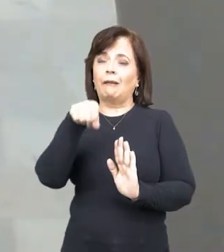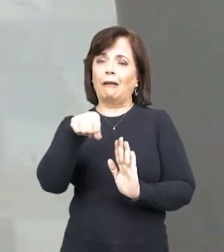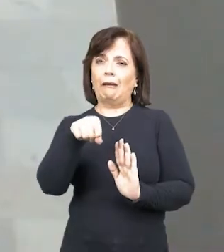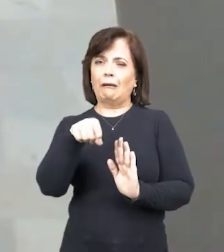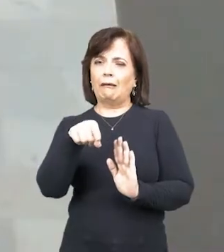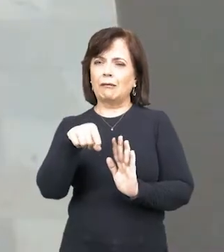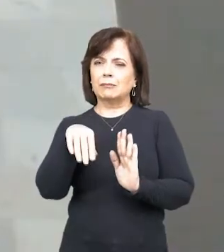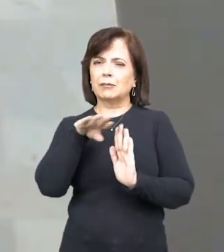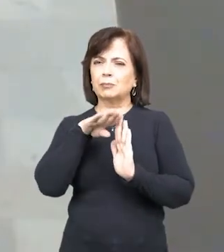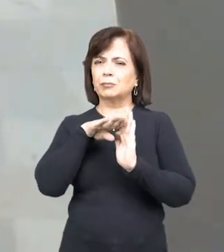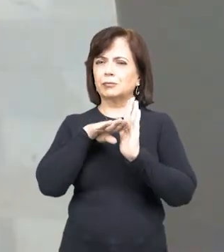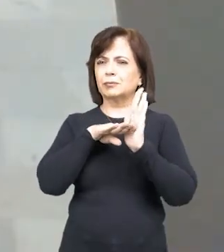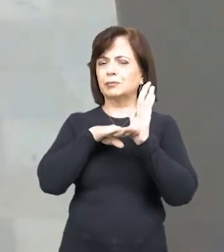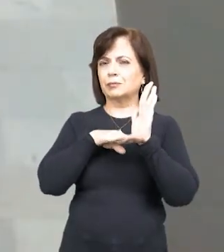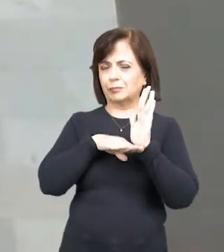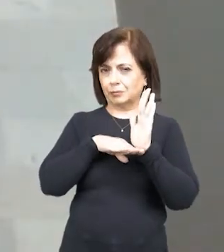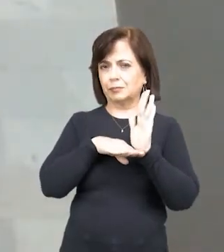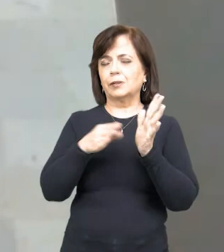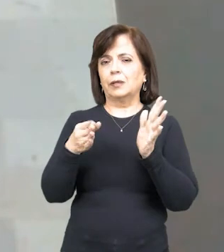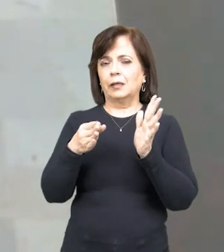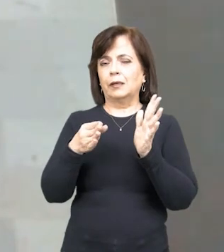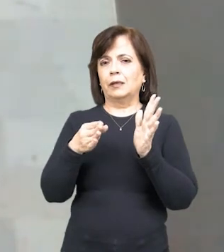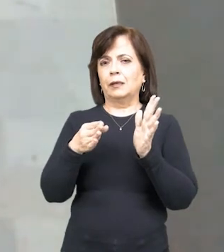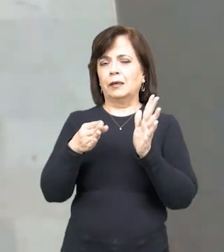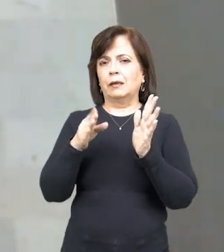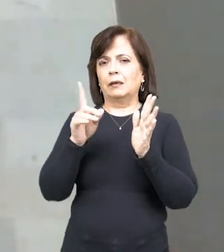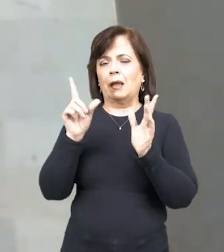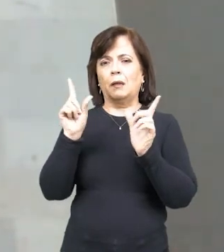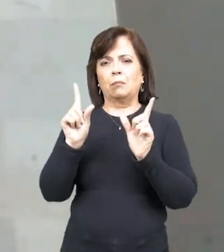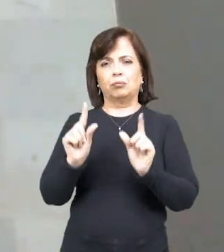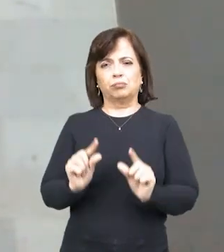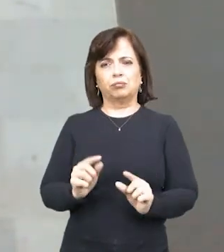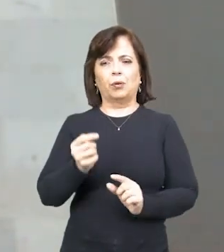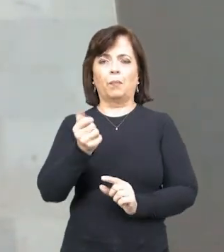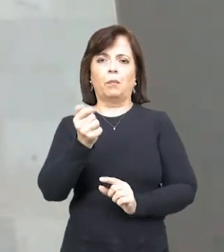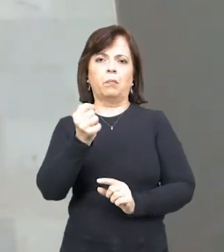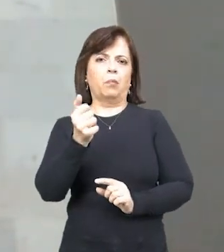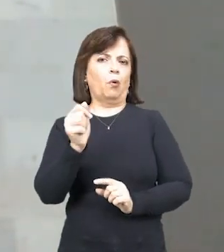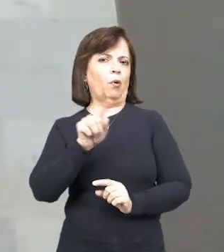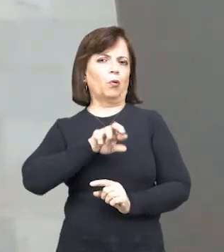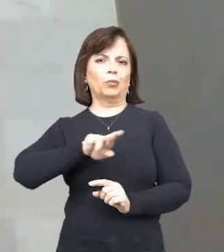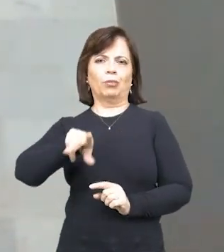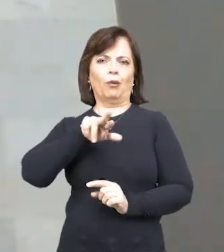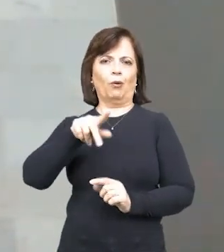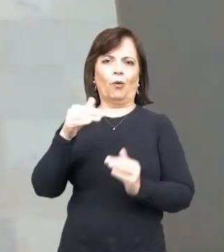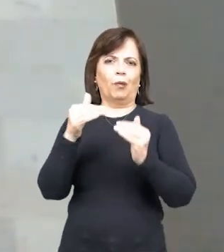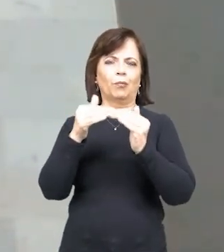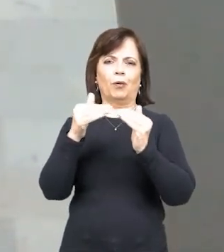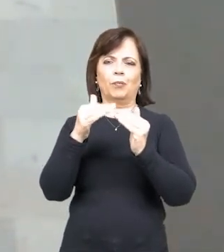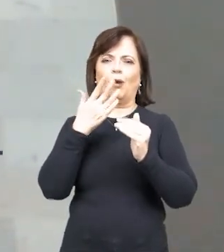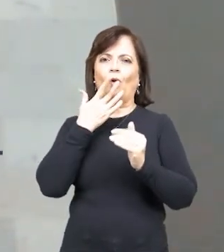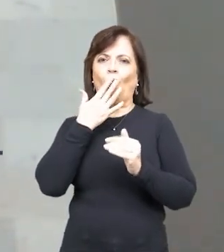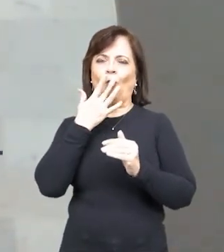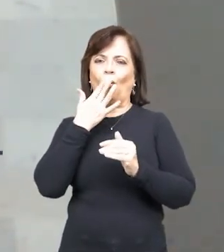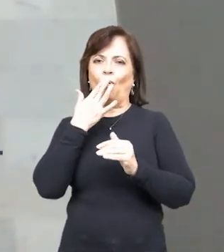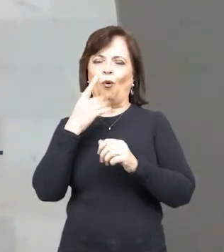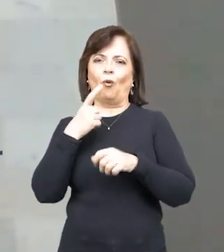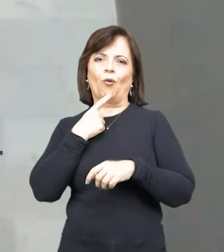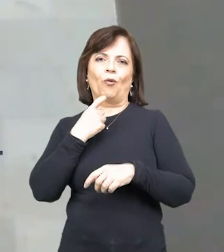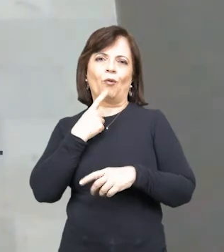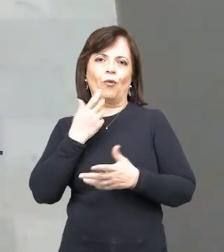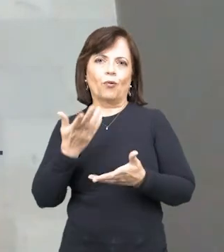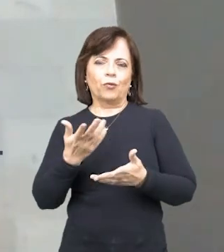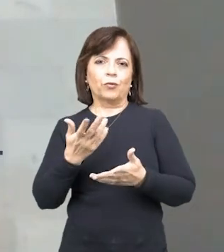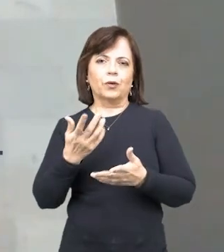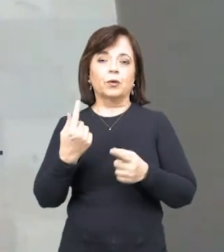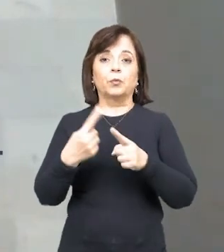essas medidas restritivas continuaram aquém do bandeiramento. Então, a situação epidemiológica estava em